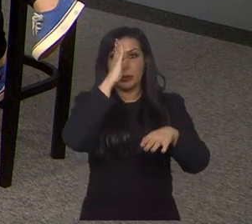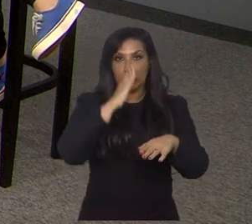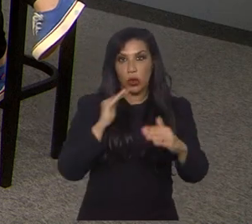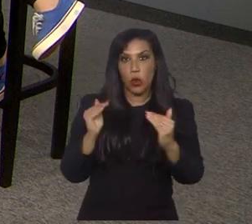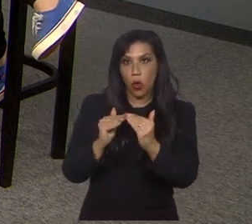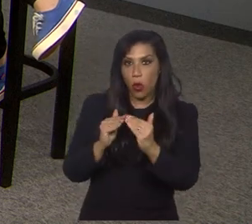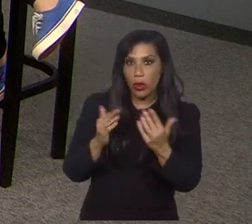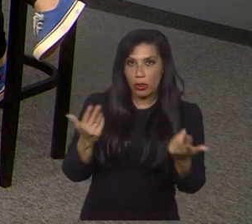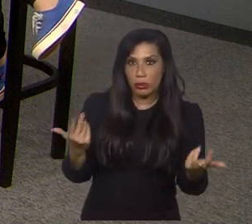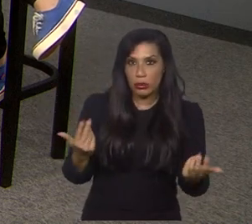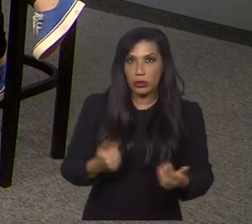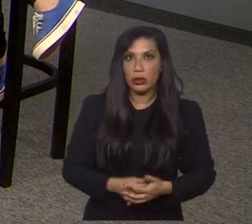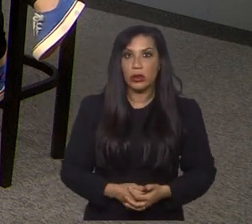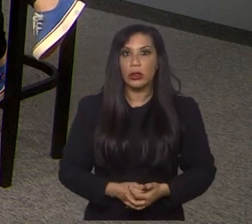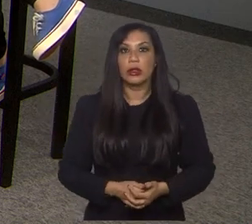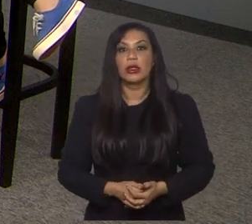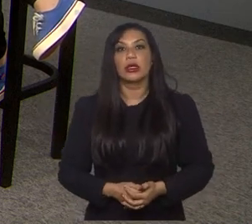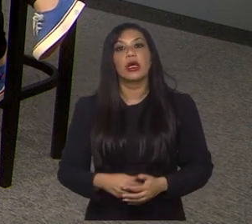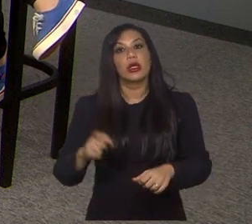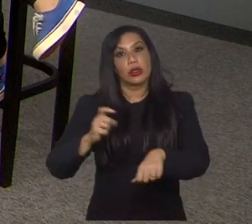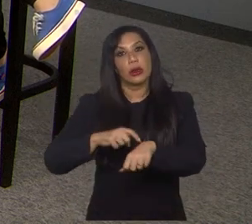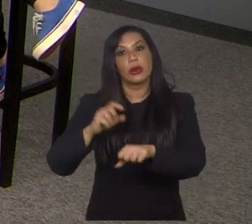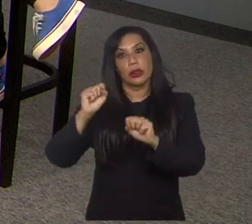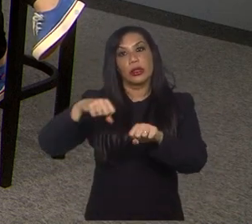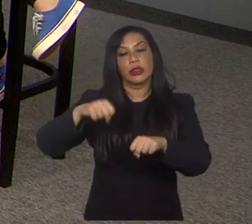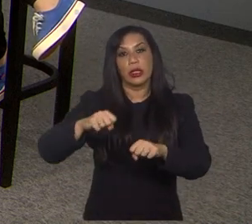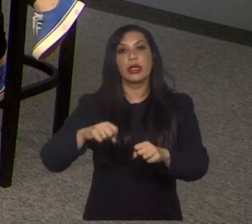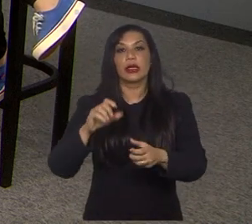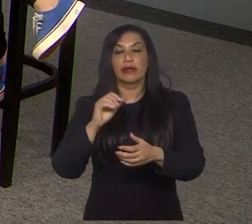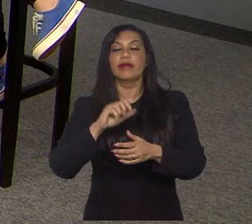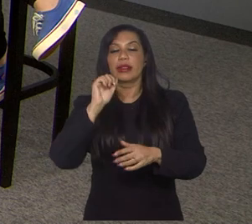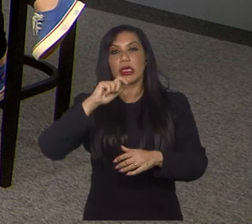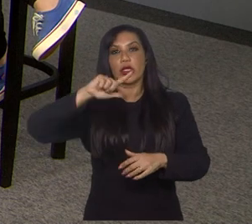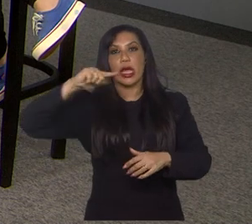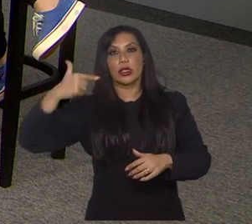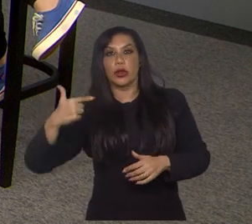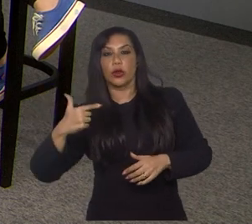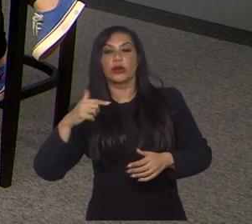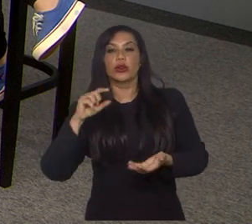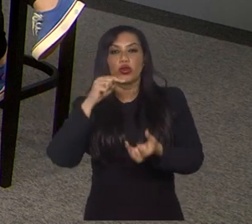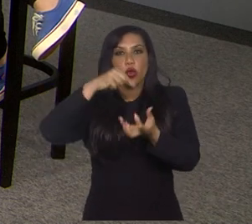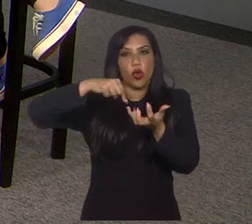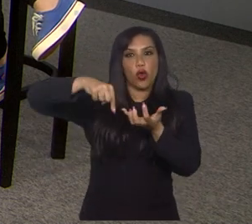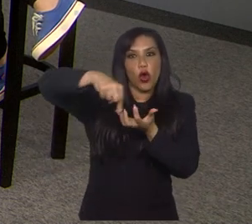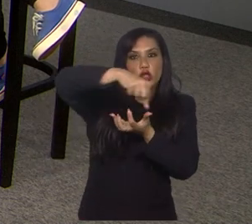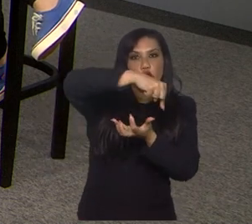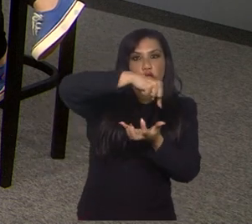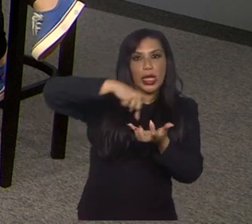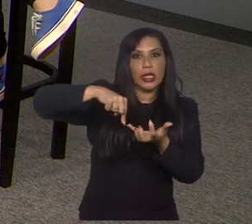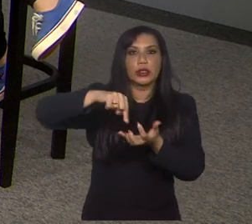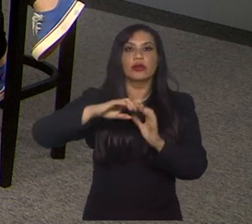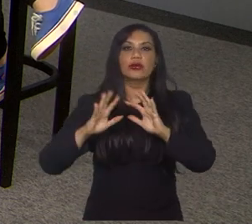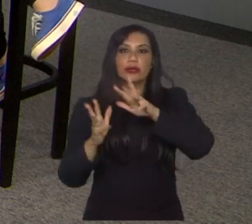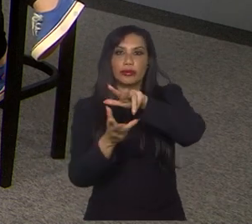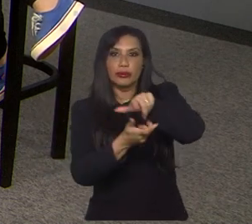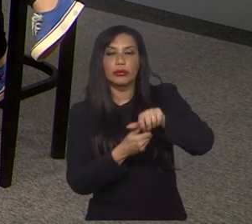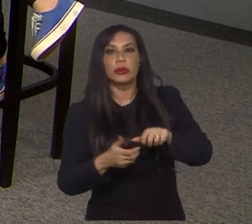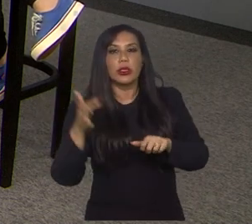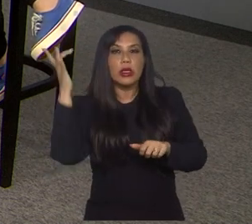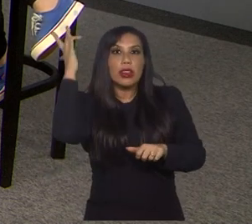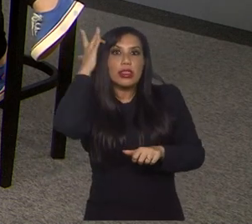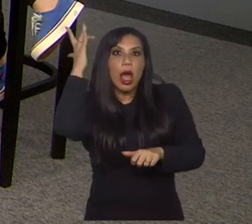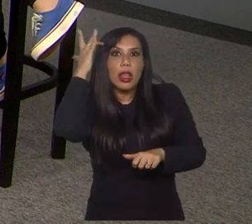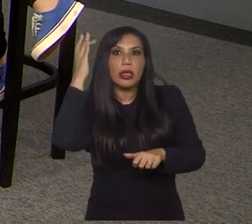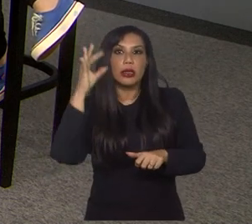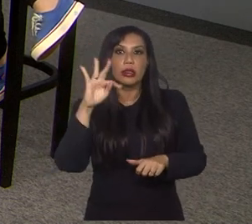concordar. Ah, no momento, sim. No momento é a segunda força continental. É uma equipe com talentos